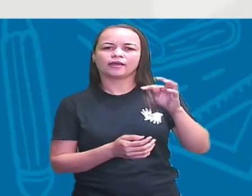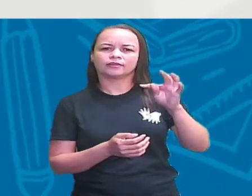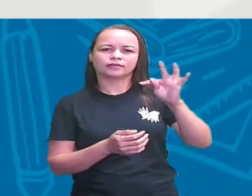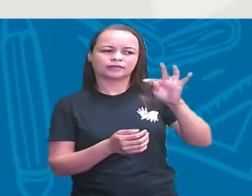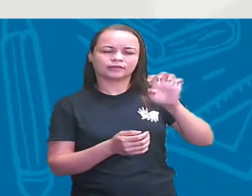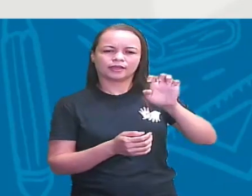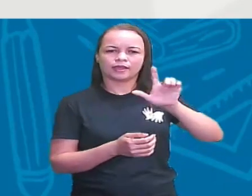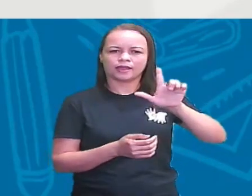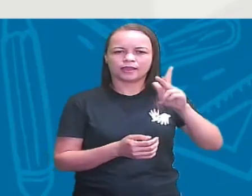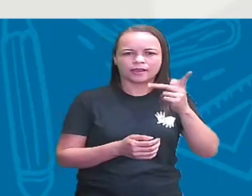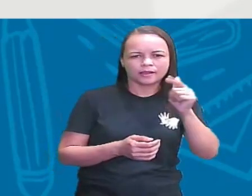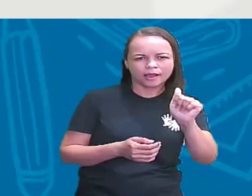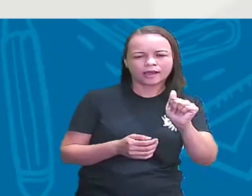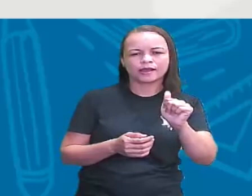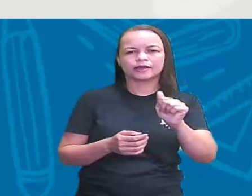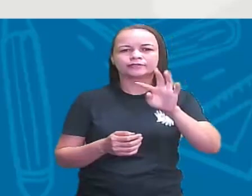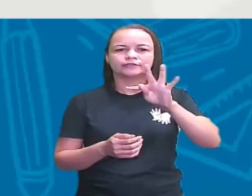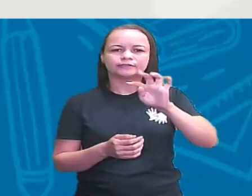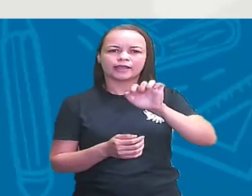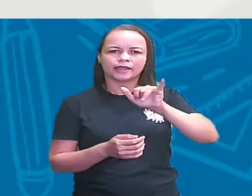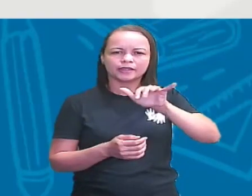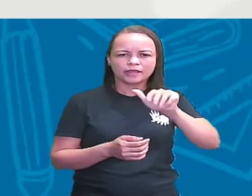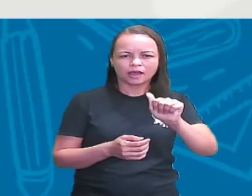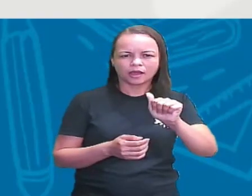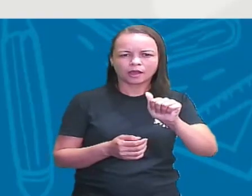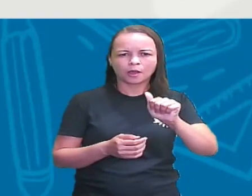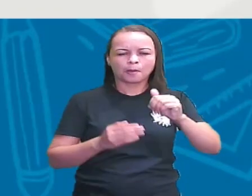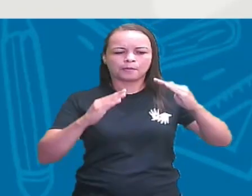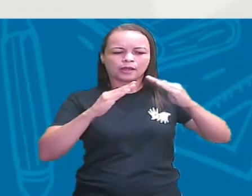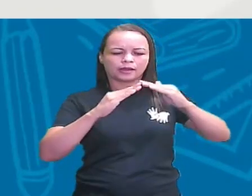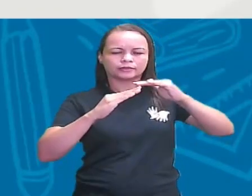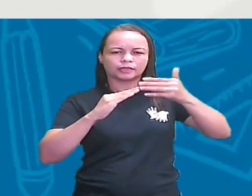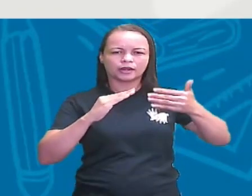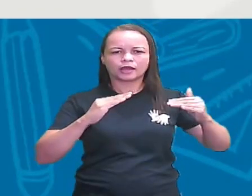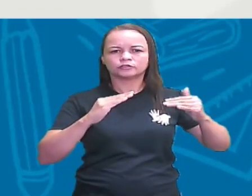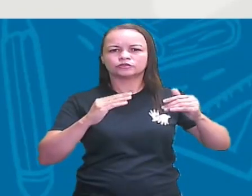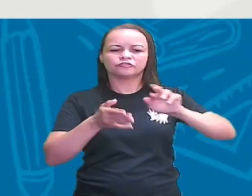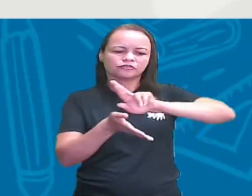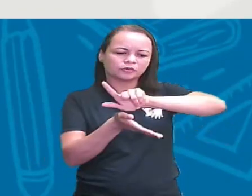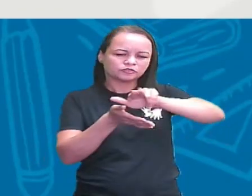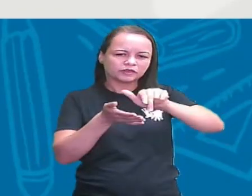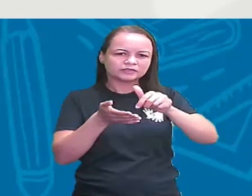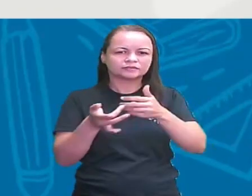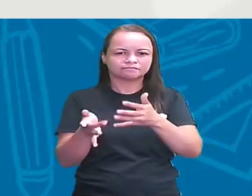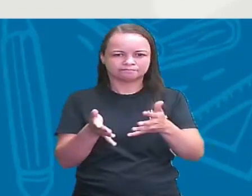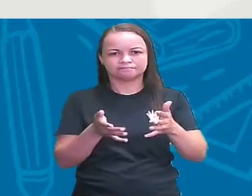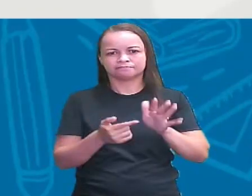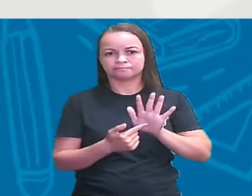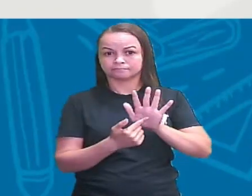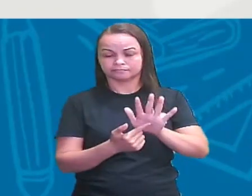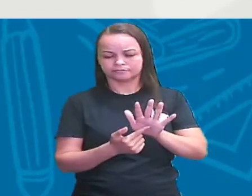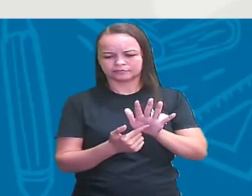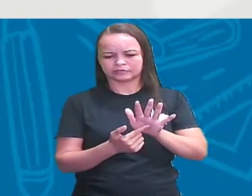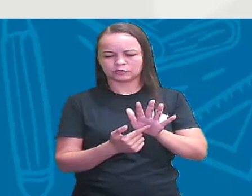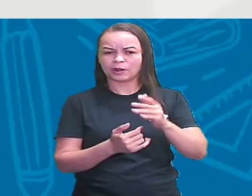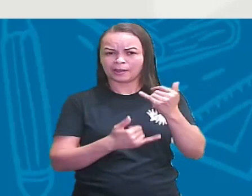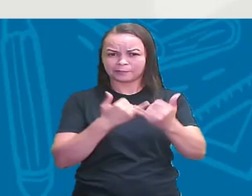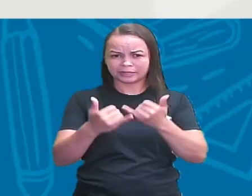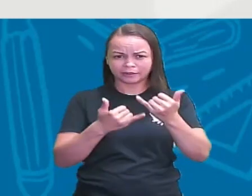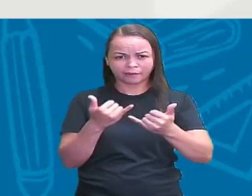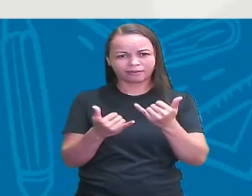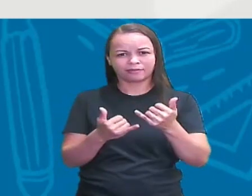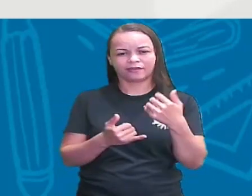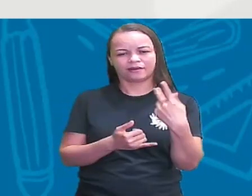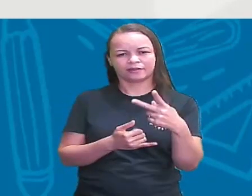para telhado dizem telhado, e vão fazendo telhados. Olha a brincadeira que ele